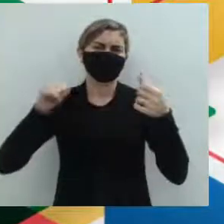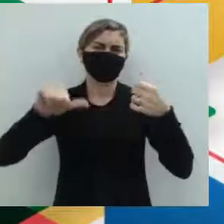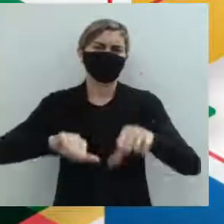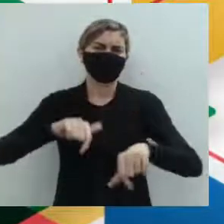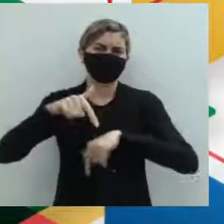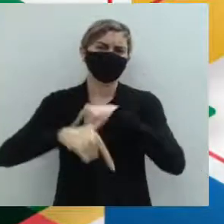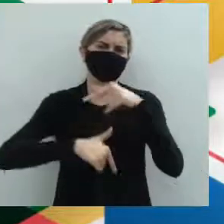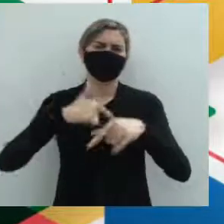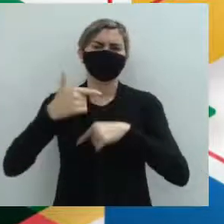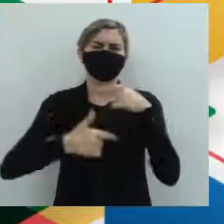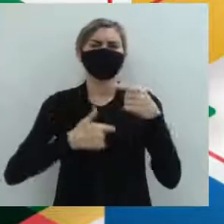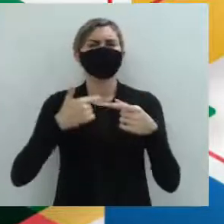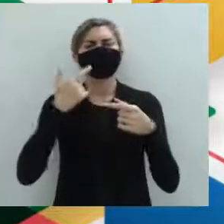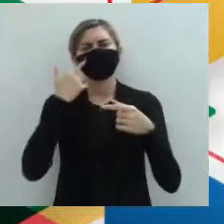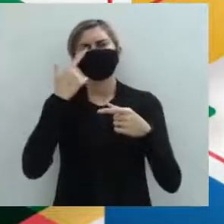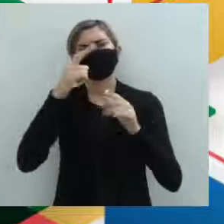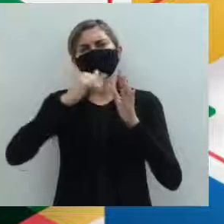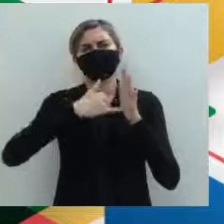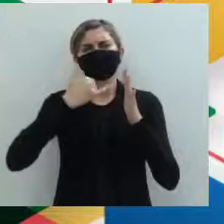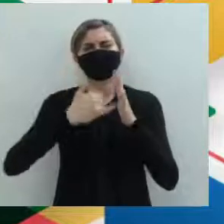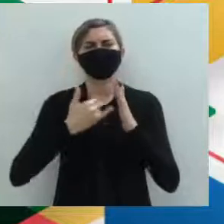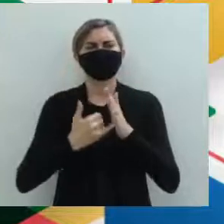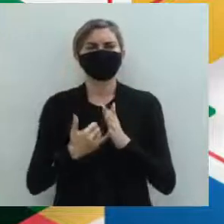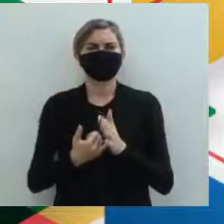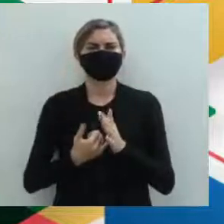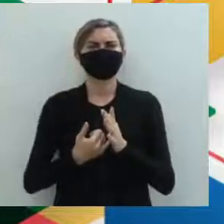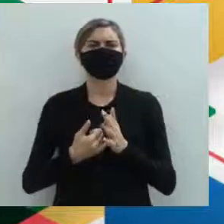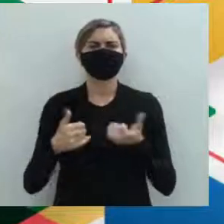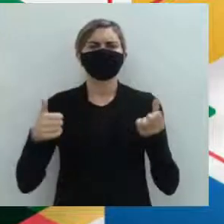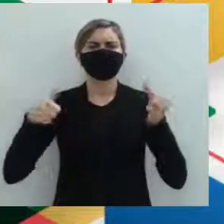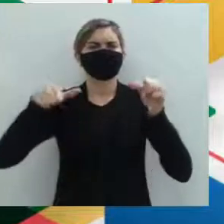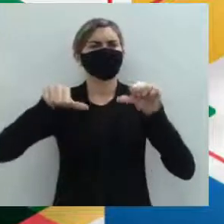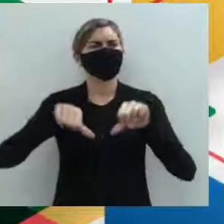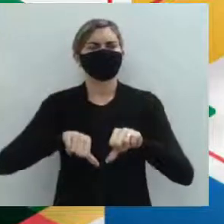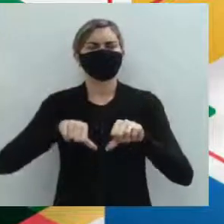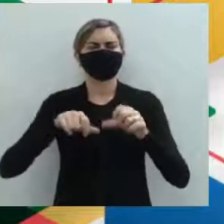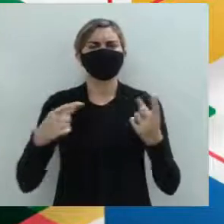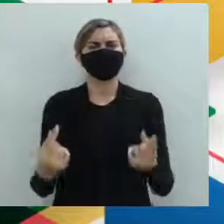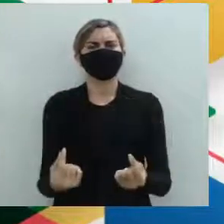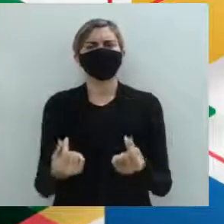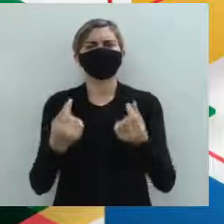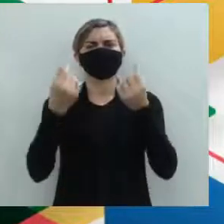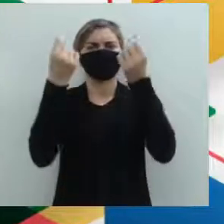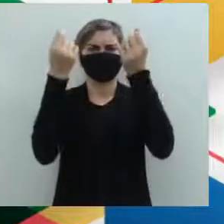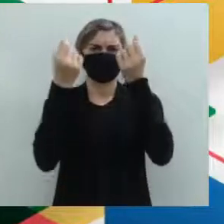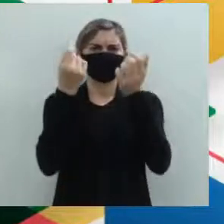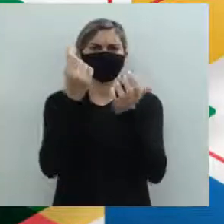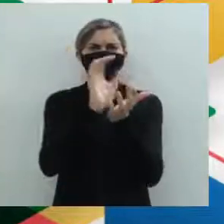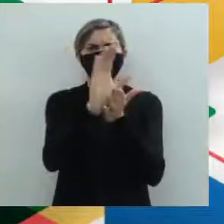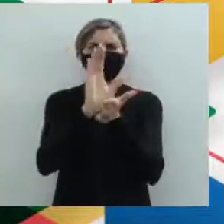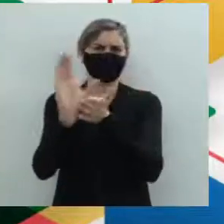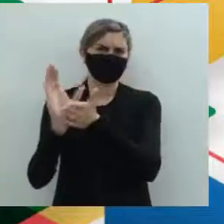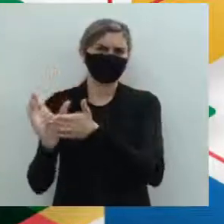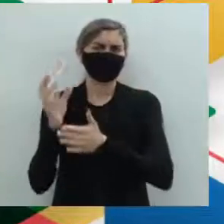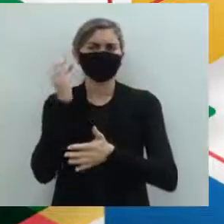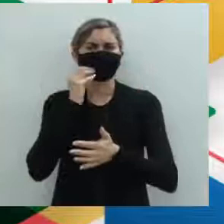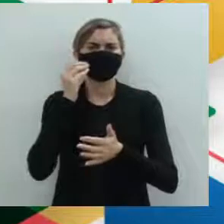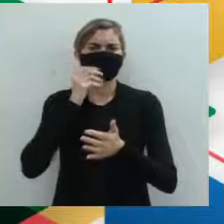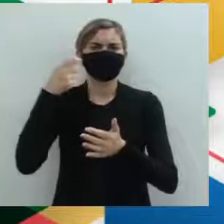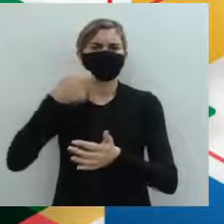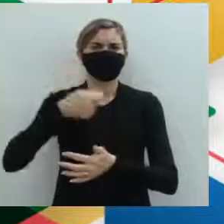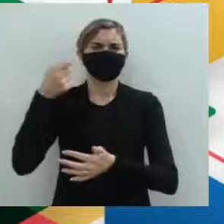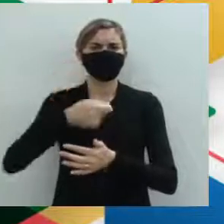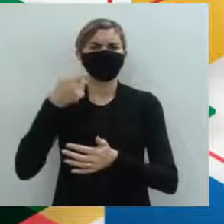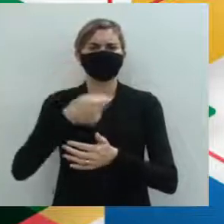no blog Outras Palavras. Ela escreve o seguinte: nas crises, o capitalismo financeiro tenta impor